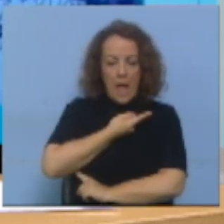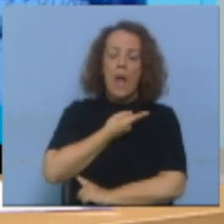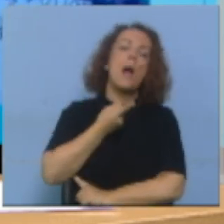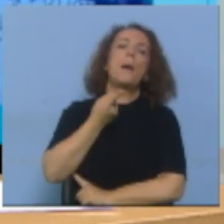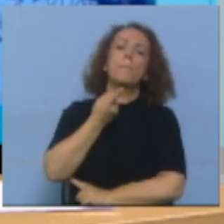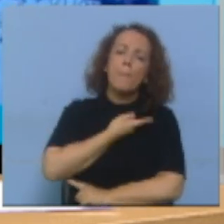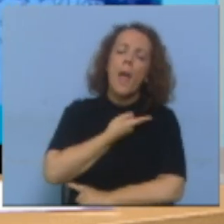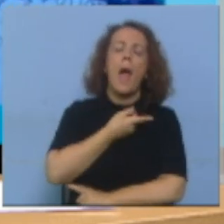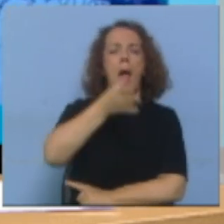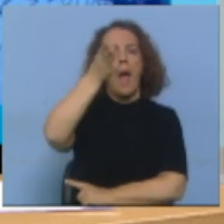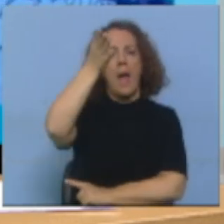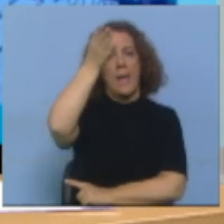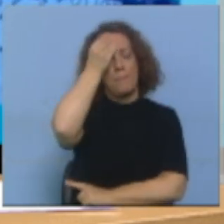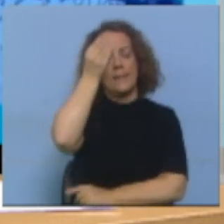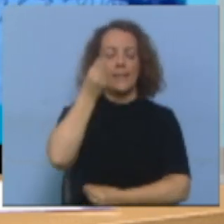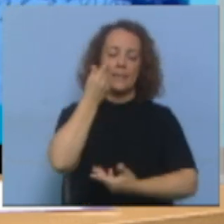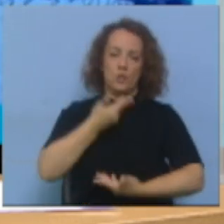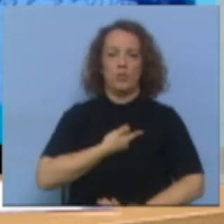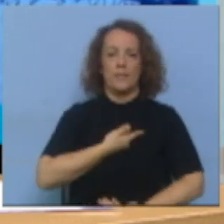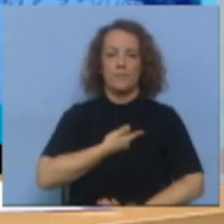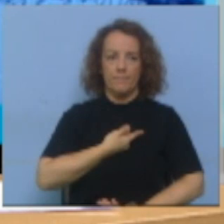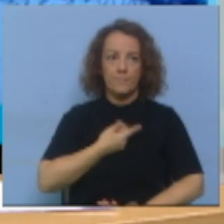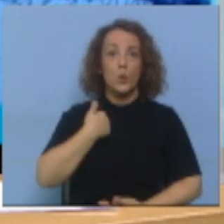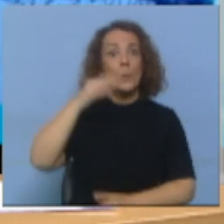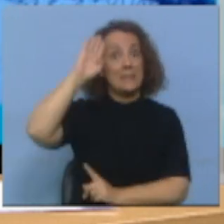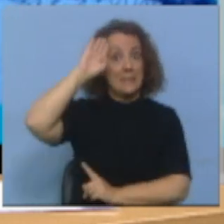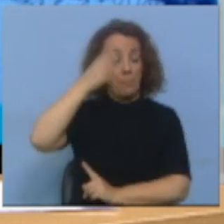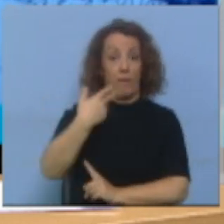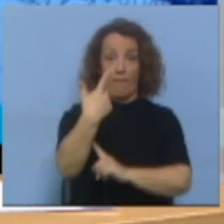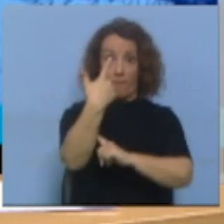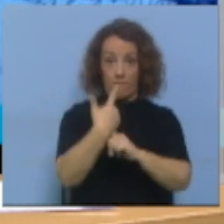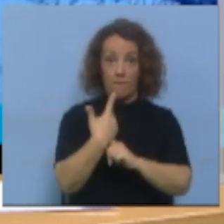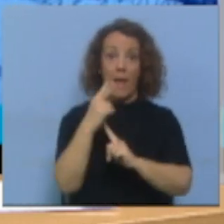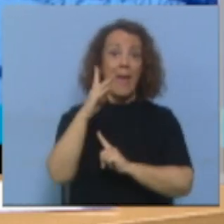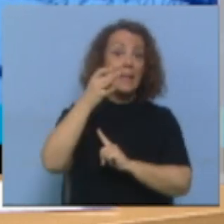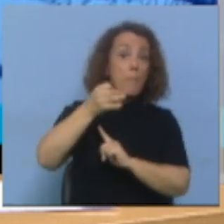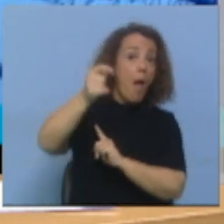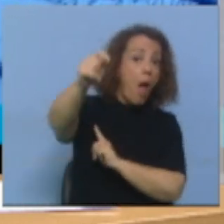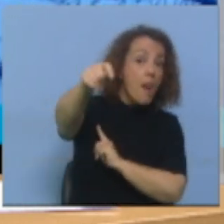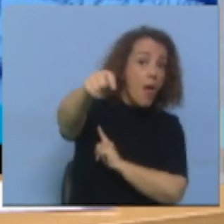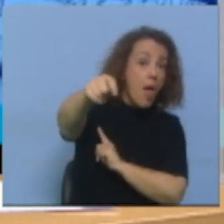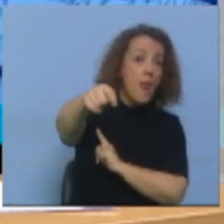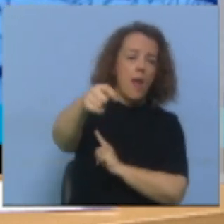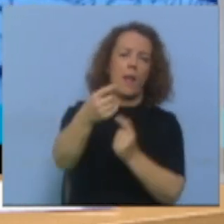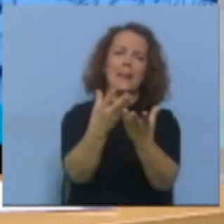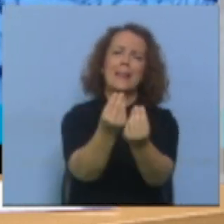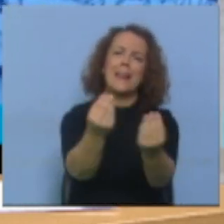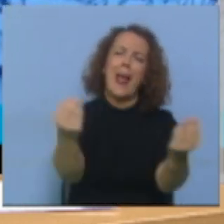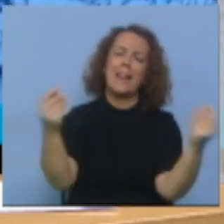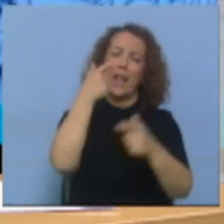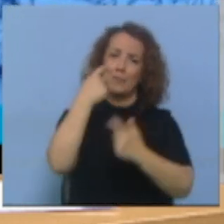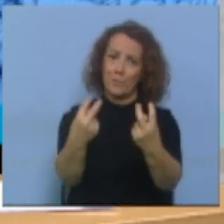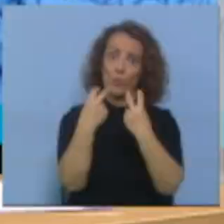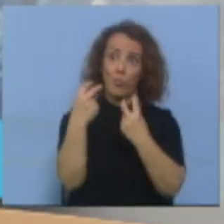nos momentos. Eu sabia que do outro lado, através da RTP, havia muitos irmãos. E muitos mais